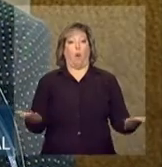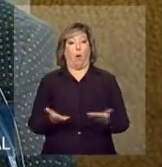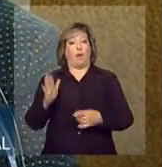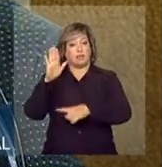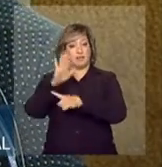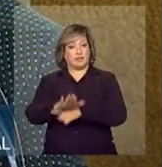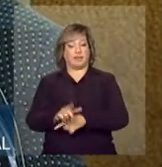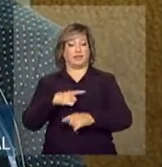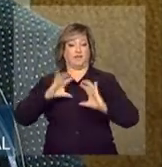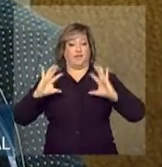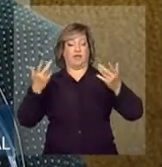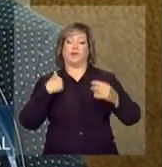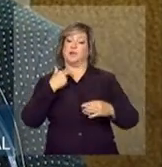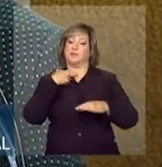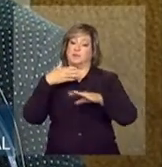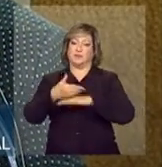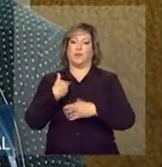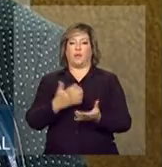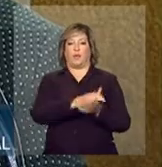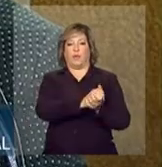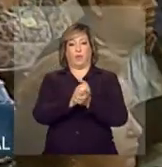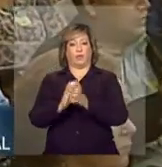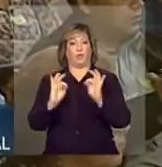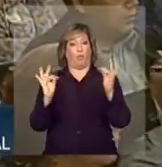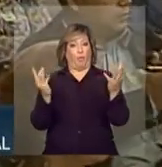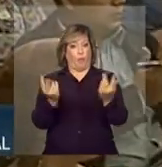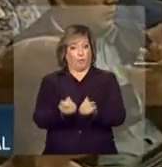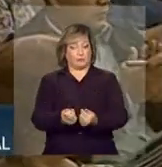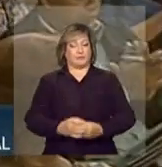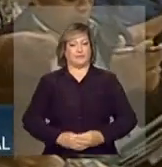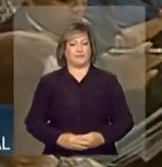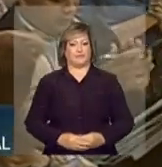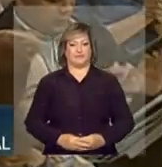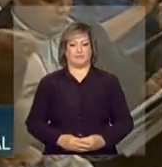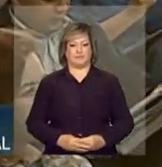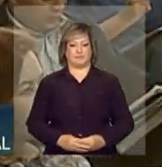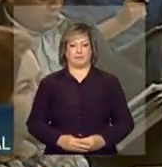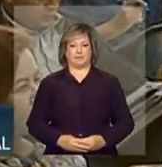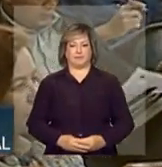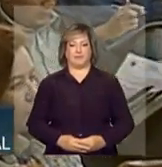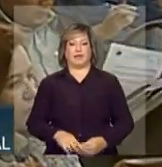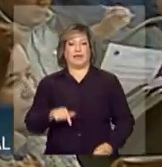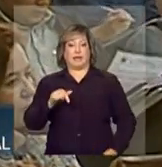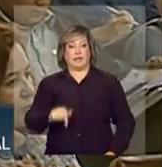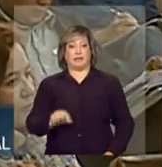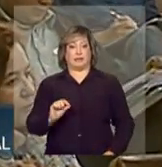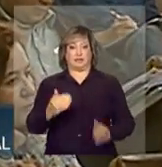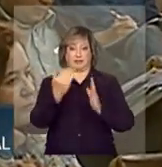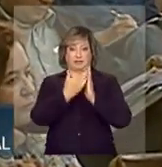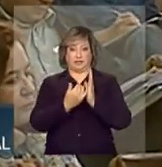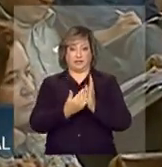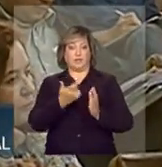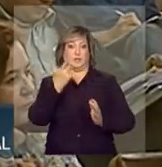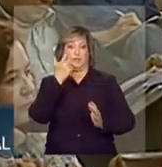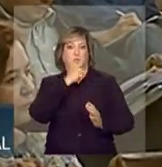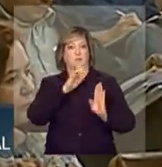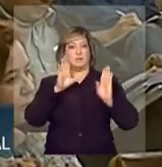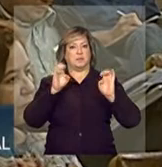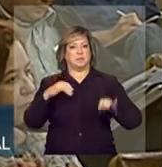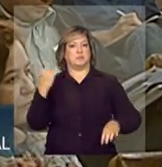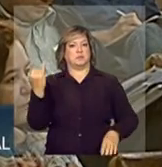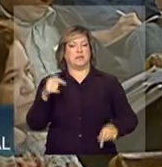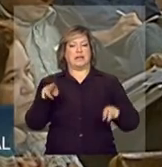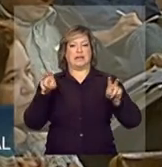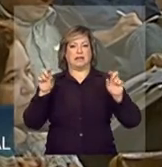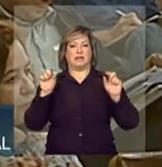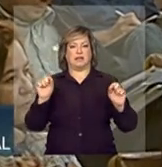Queria cumprimentar a todos. Acho que essa agenda ganhou corpo no Brasil, a